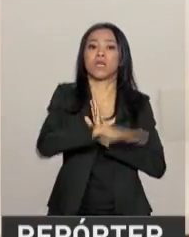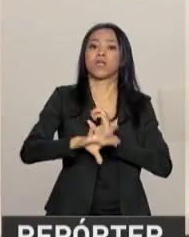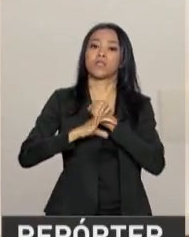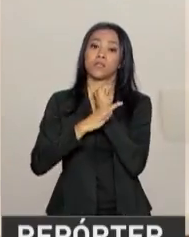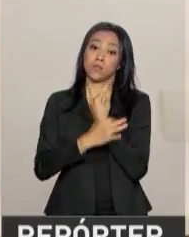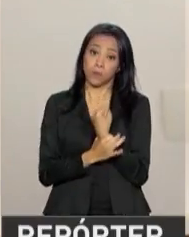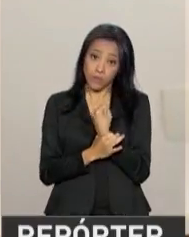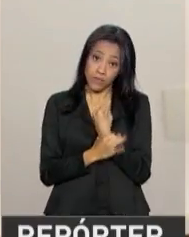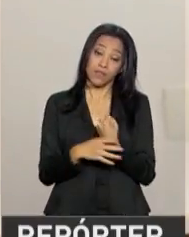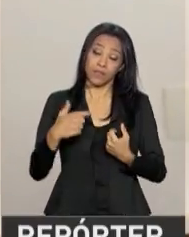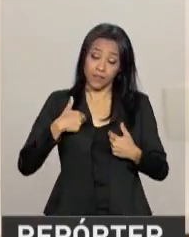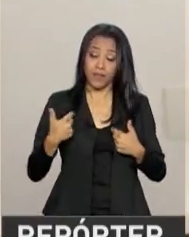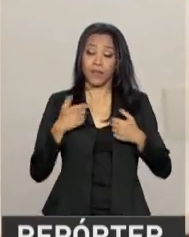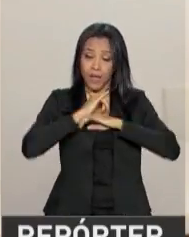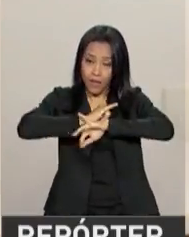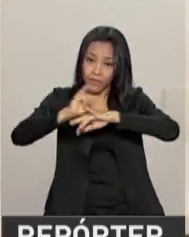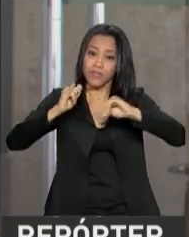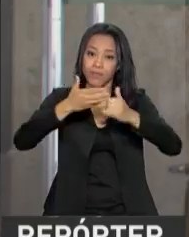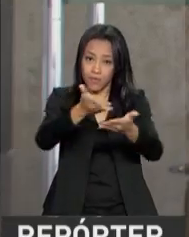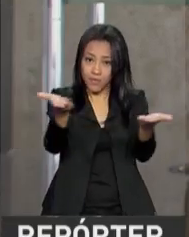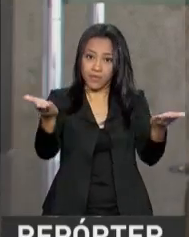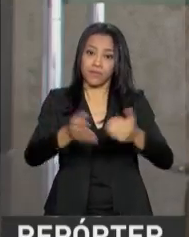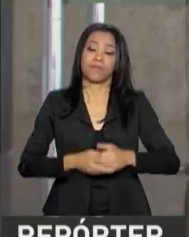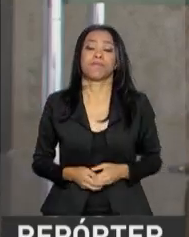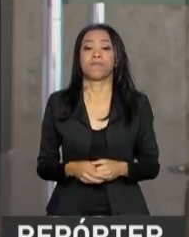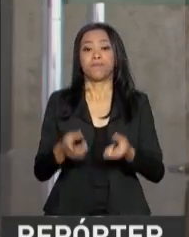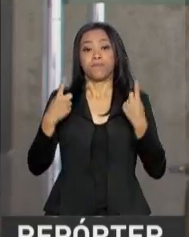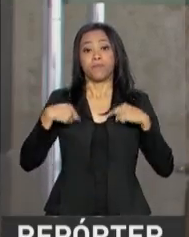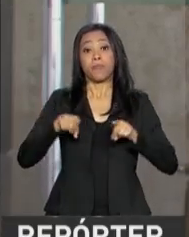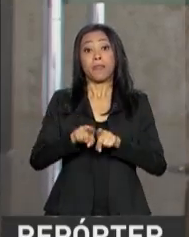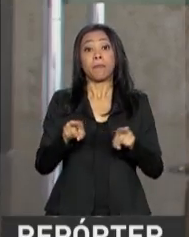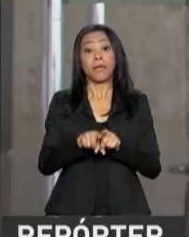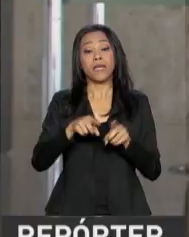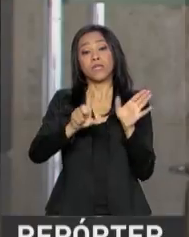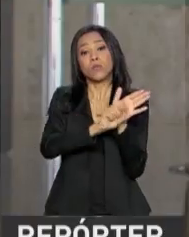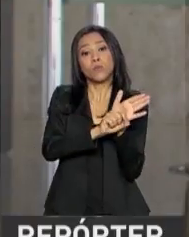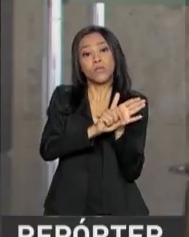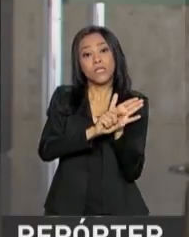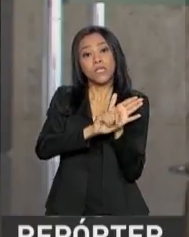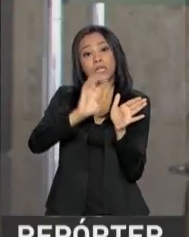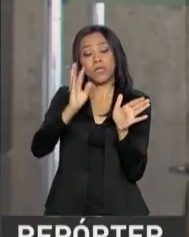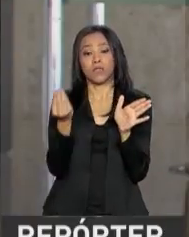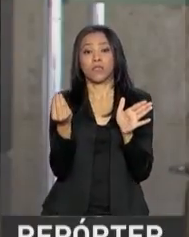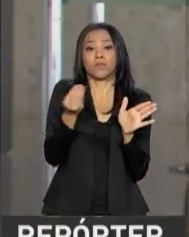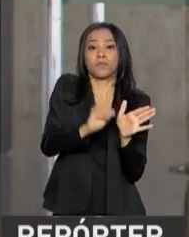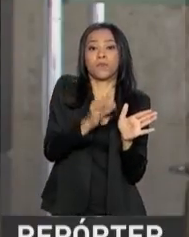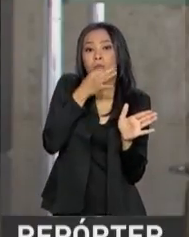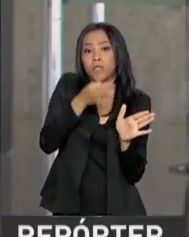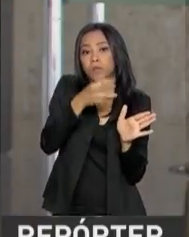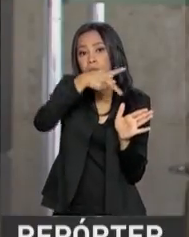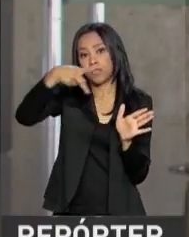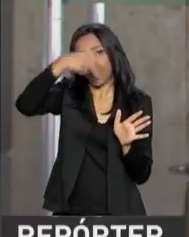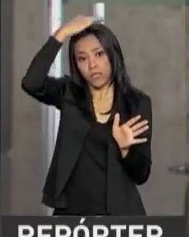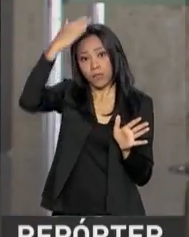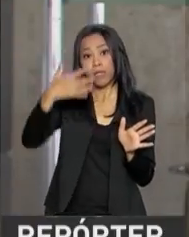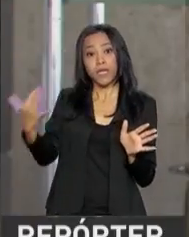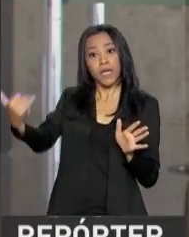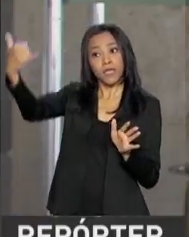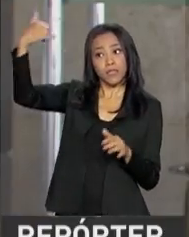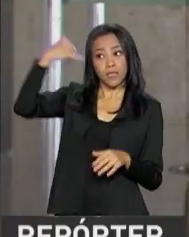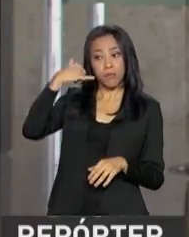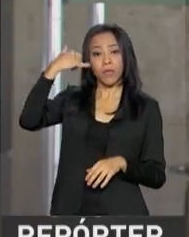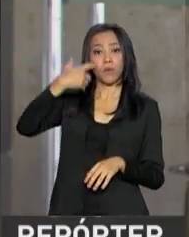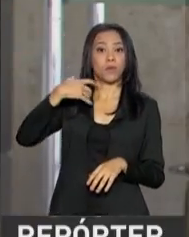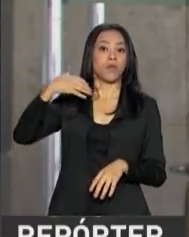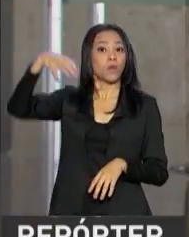que eu faço questão de comunicar anos também pelo twitter o presidente afirmou que recebeu um telefonema do rei